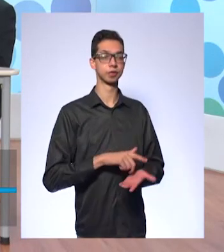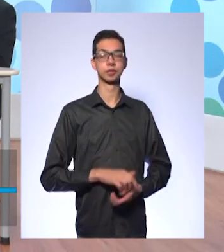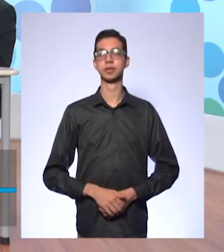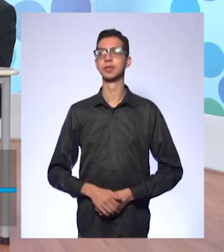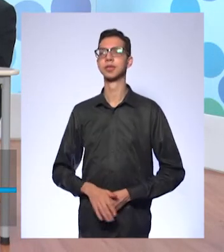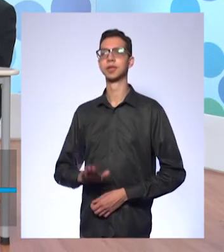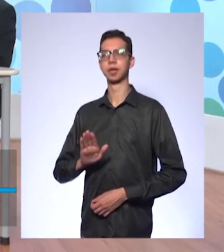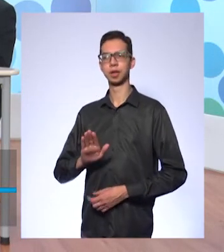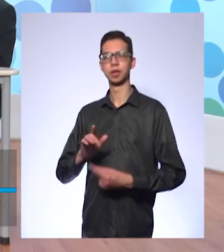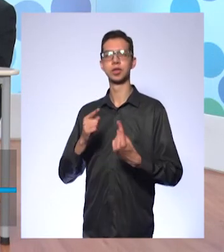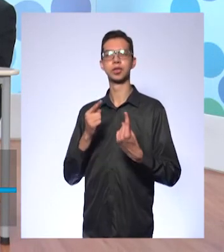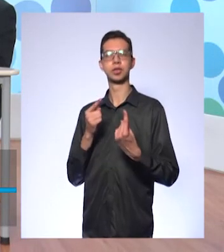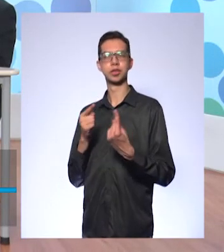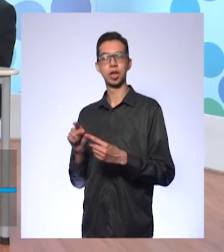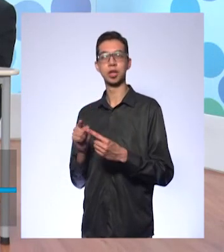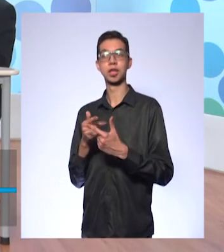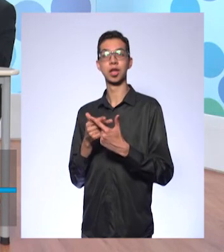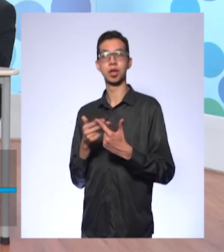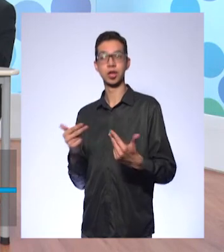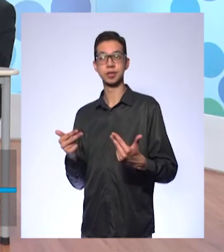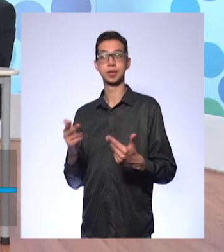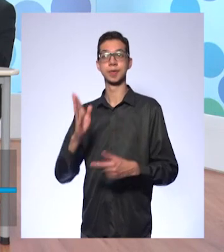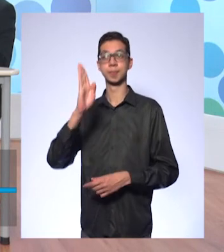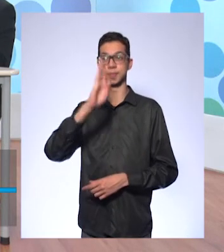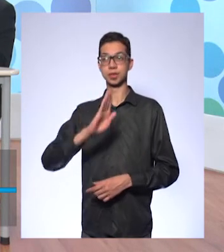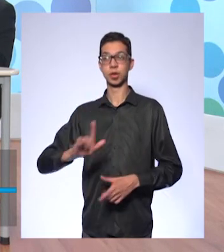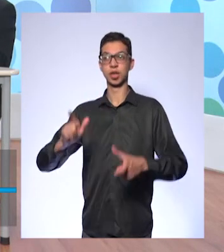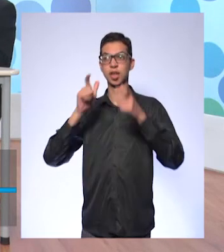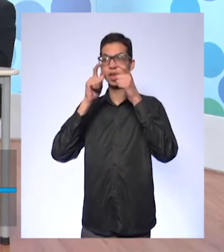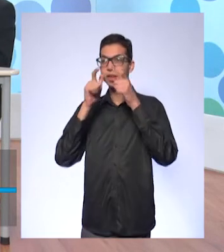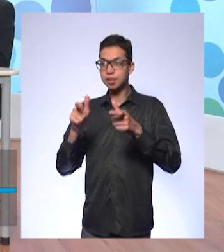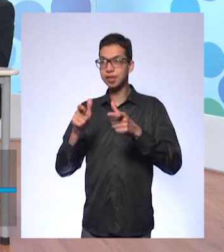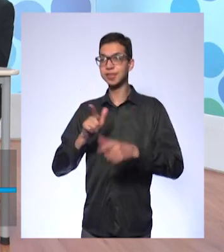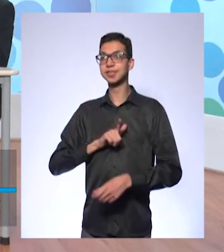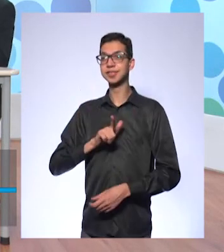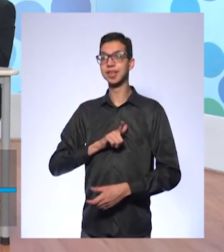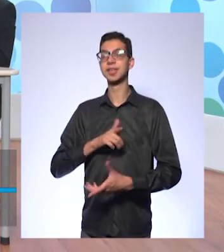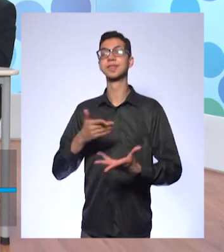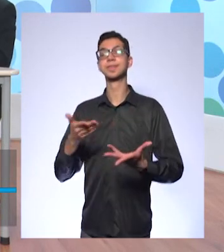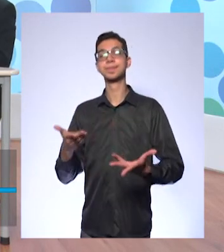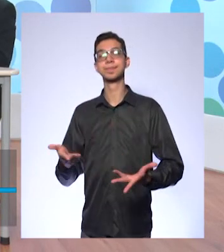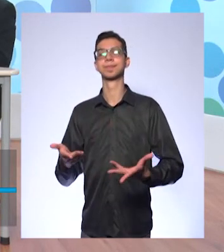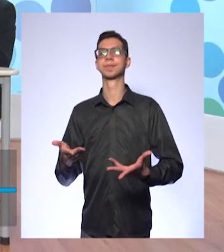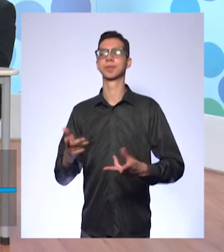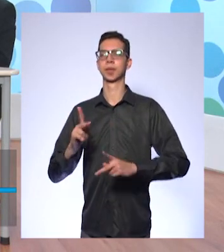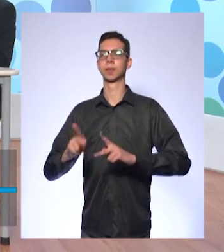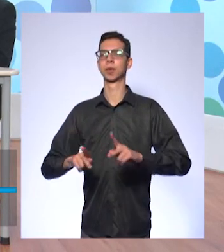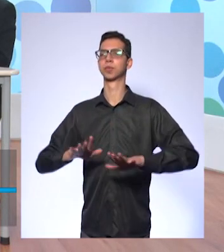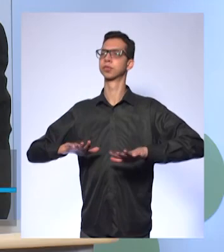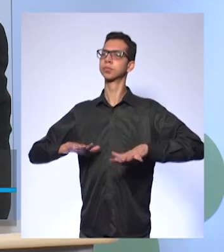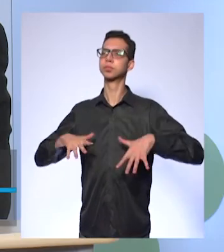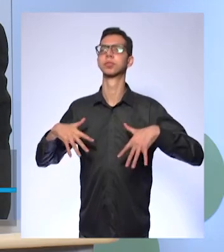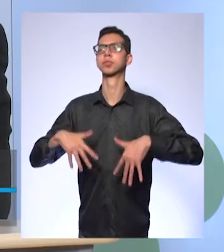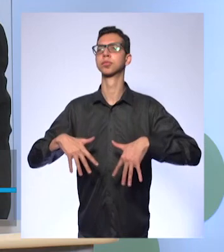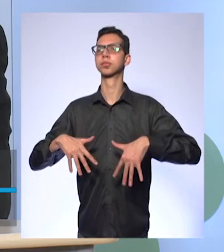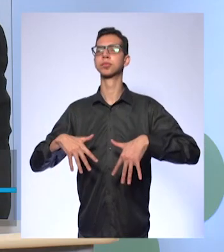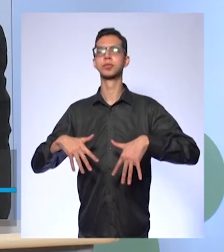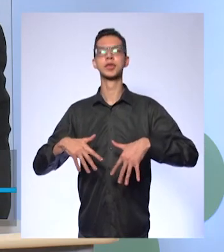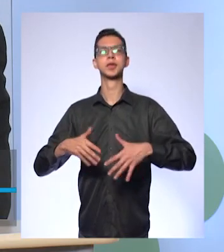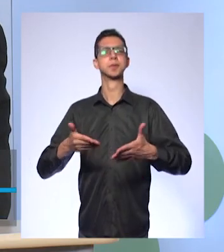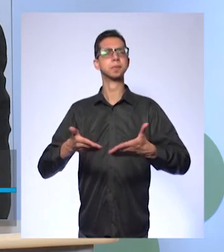né, com os interesses do povo brasileiro que essa galera se levanta e começa a